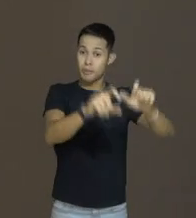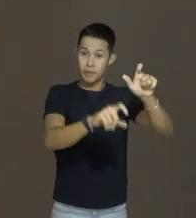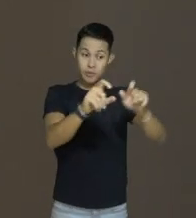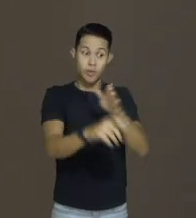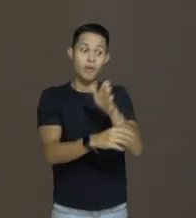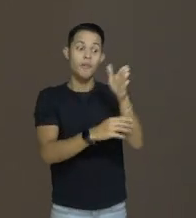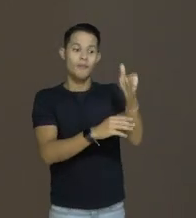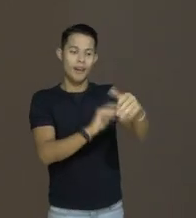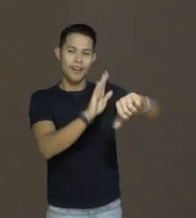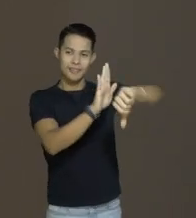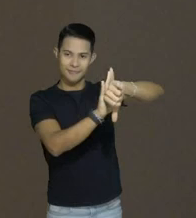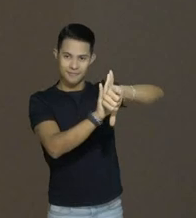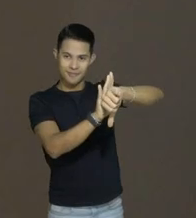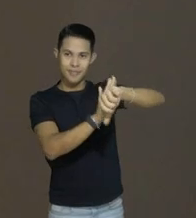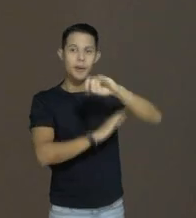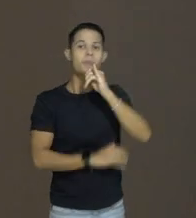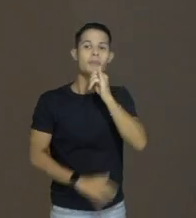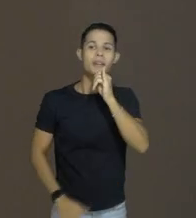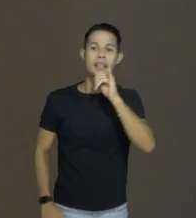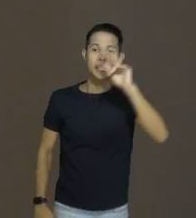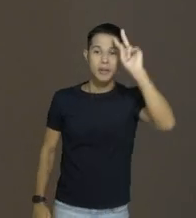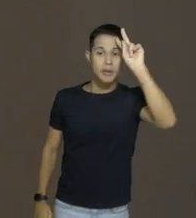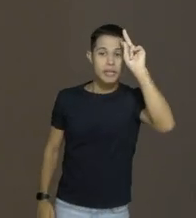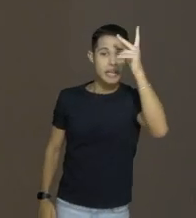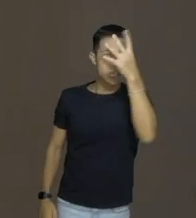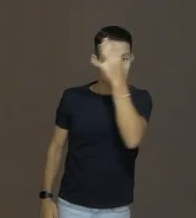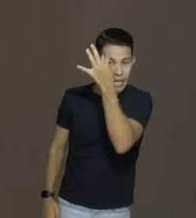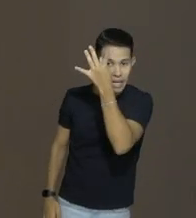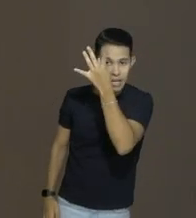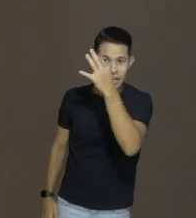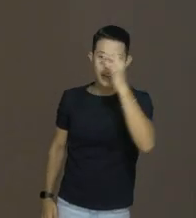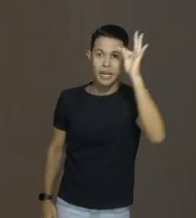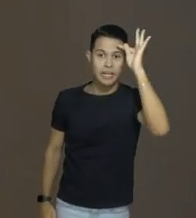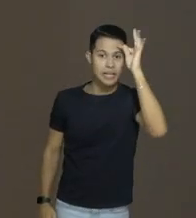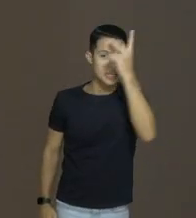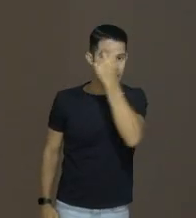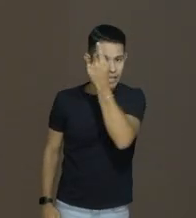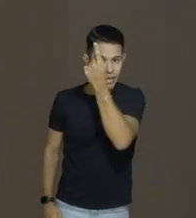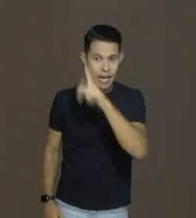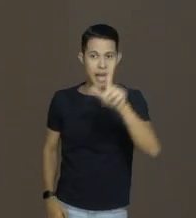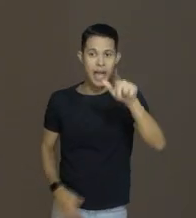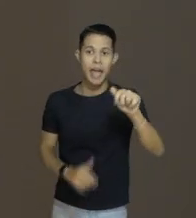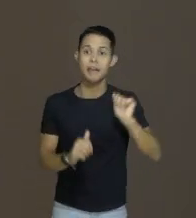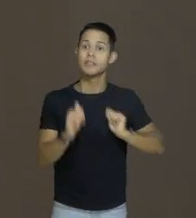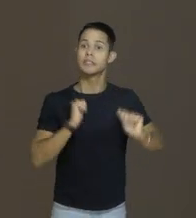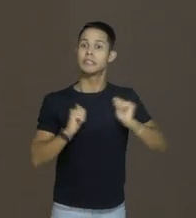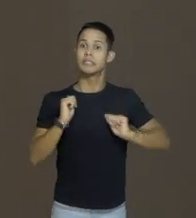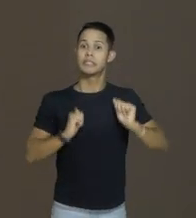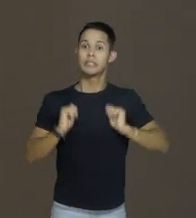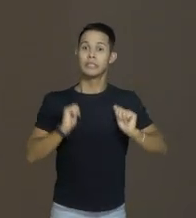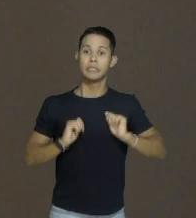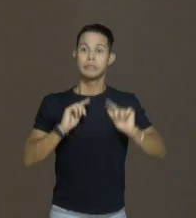Principalmente o TDAH que tem impulsividade, o que está associado